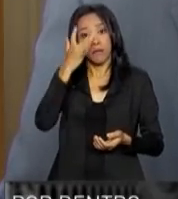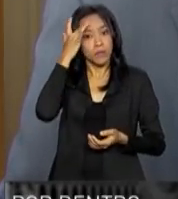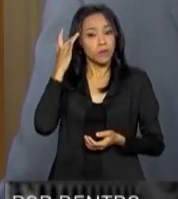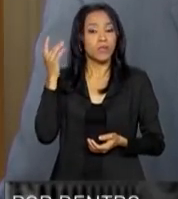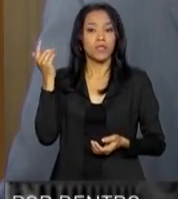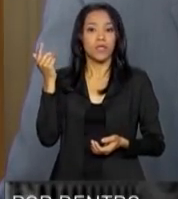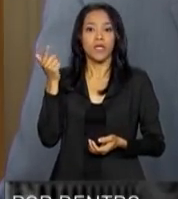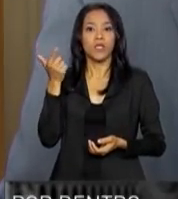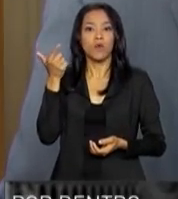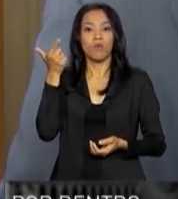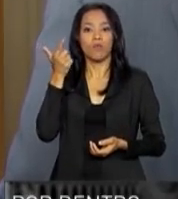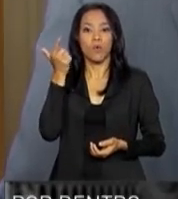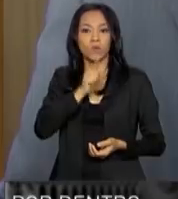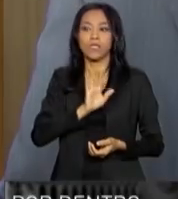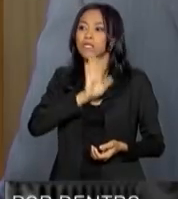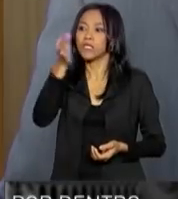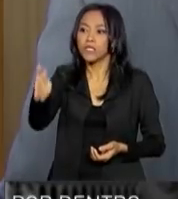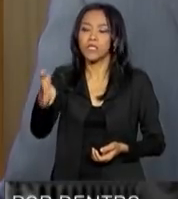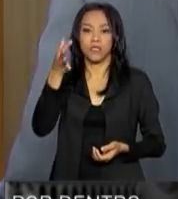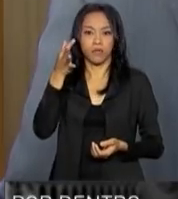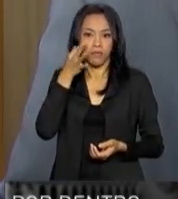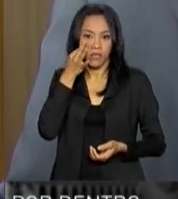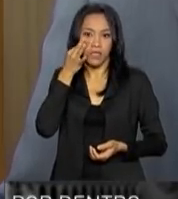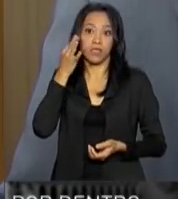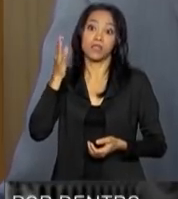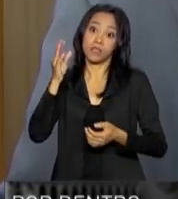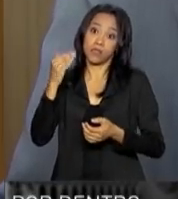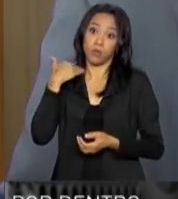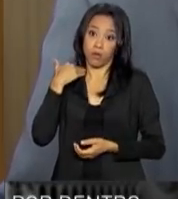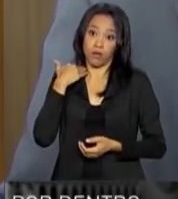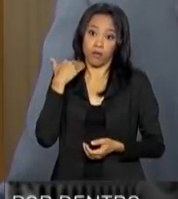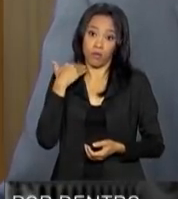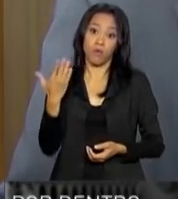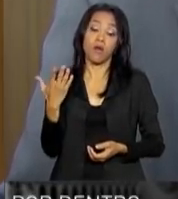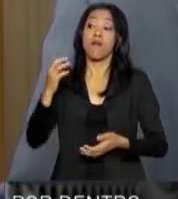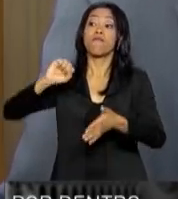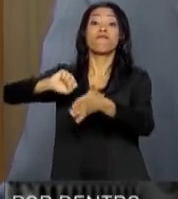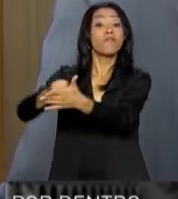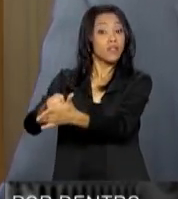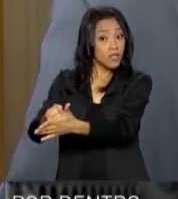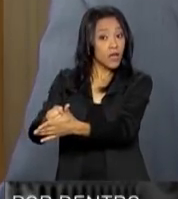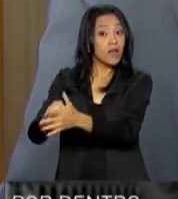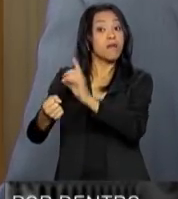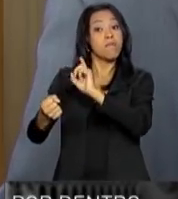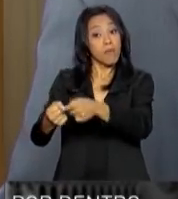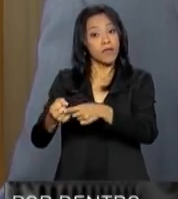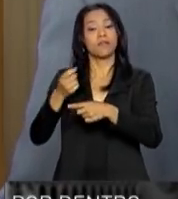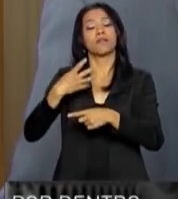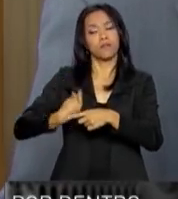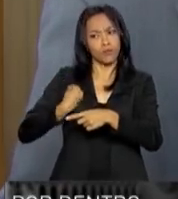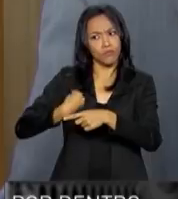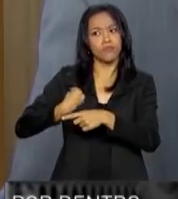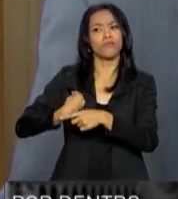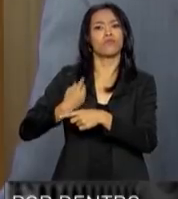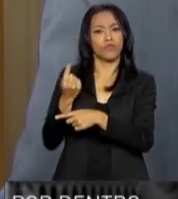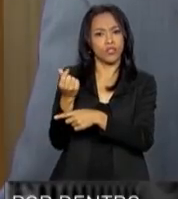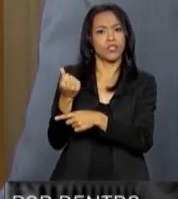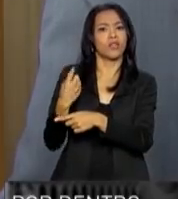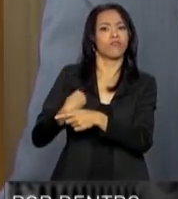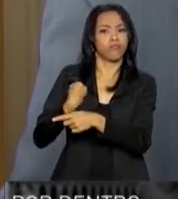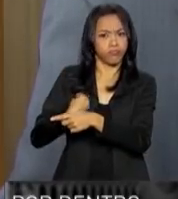apareça no banco o benefício dele vai estar bloqueado mas vai estar no banco então eu chegando lá o que ele fez à força a calça dinheiro vai aparecer no